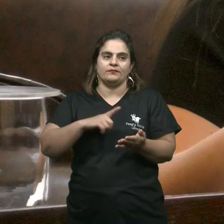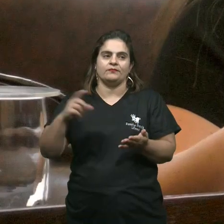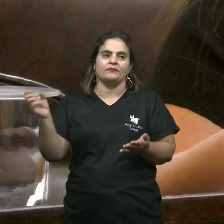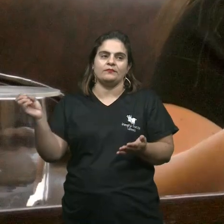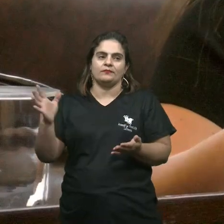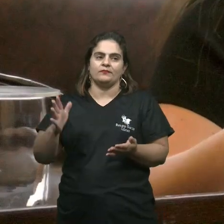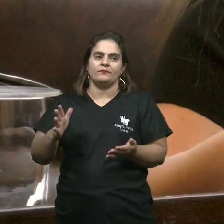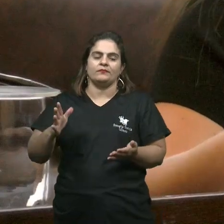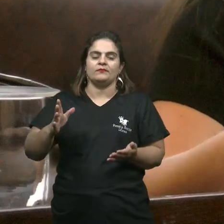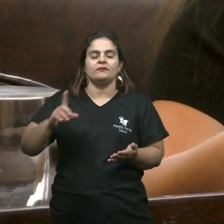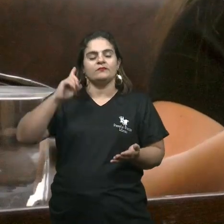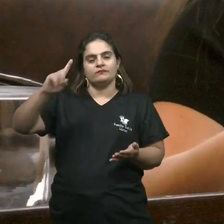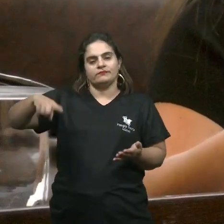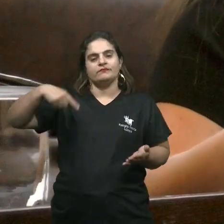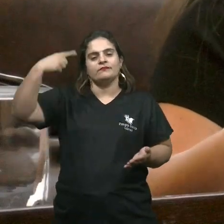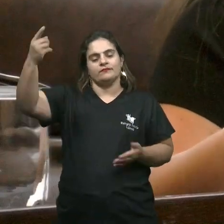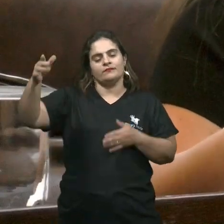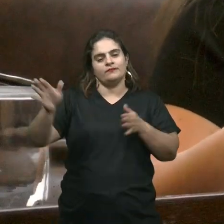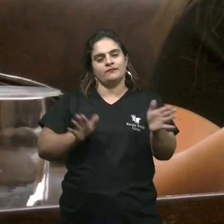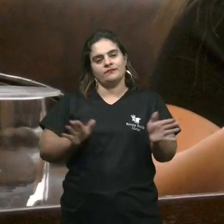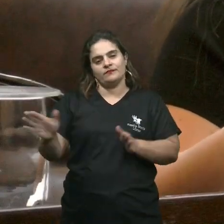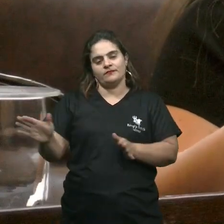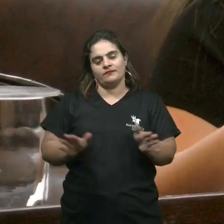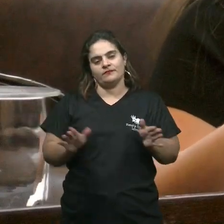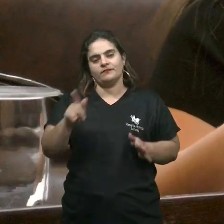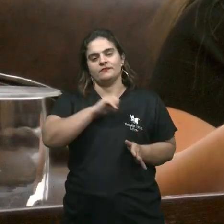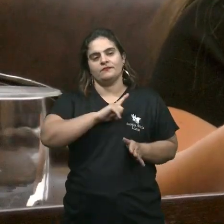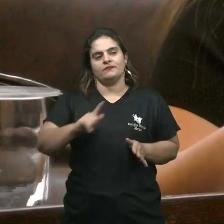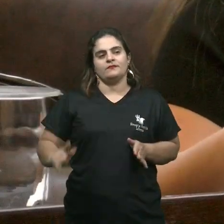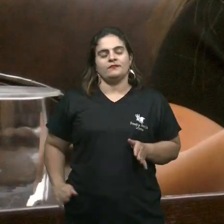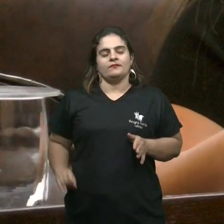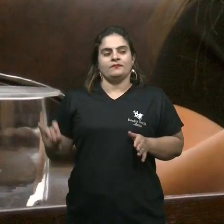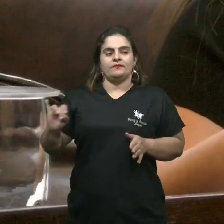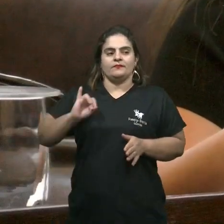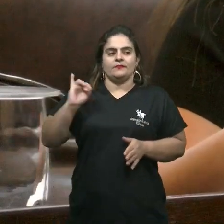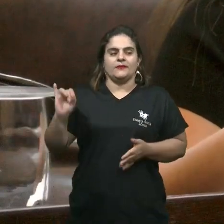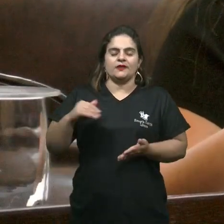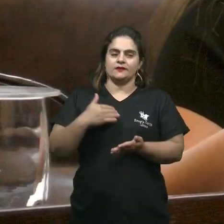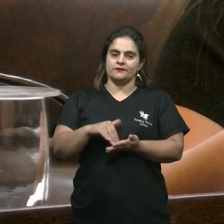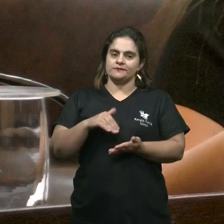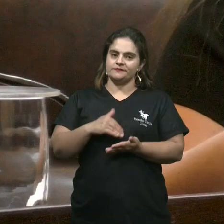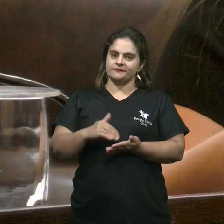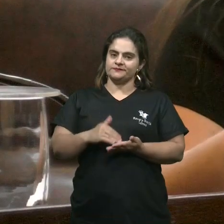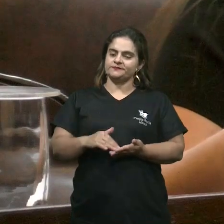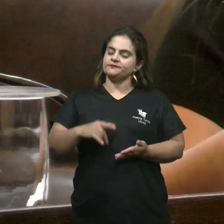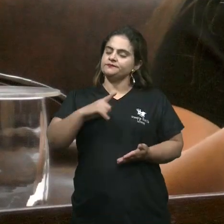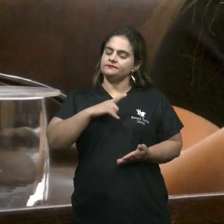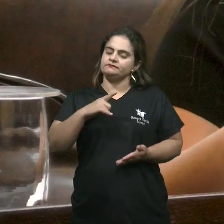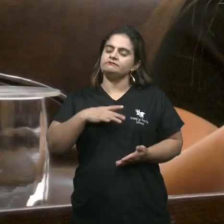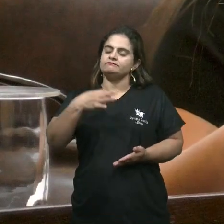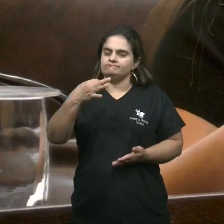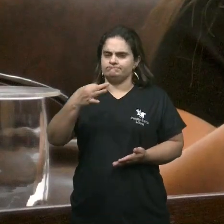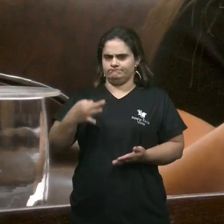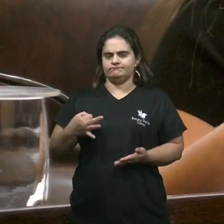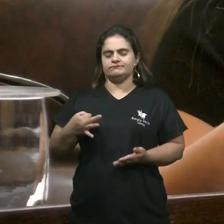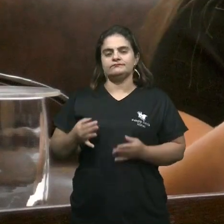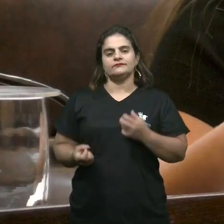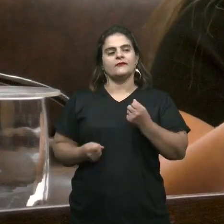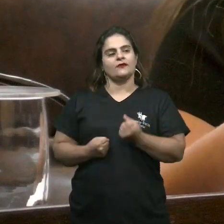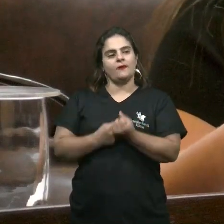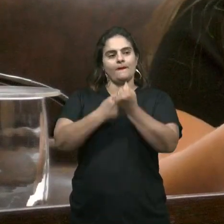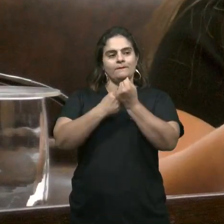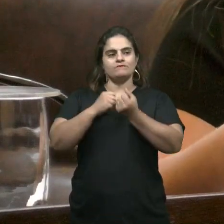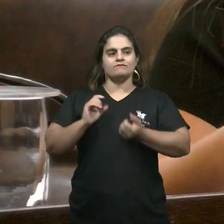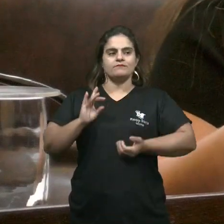próximos governantes o empenho dessa tão importante secretaria que vai, com certeza, ajudar